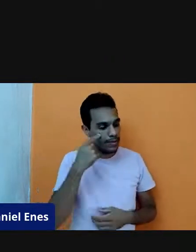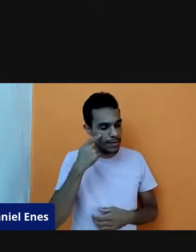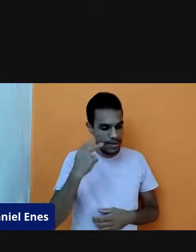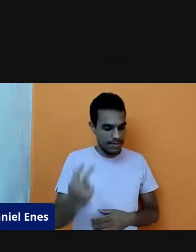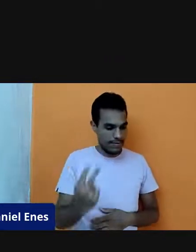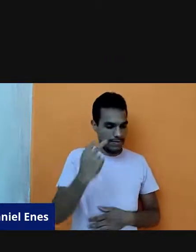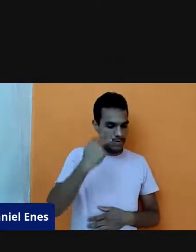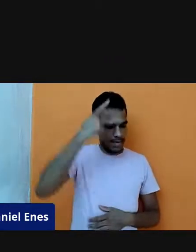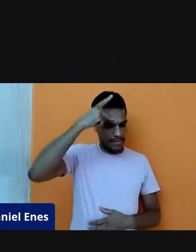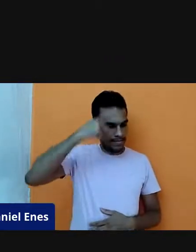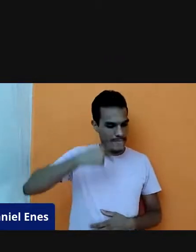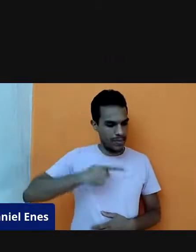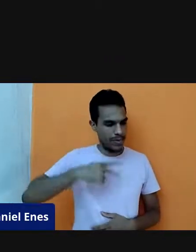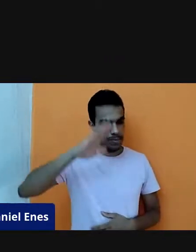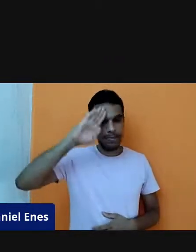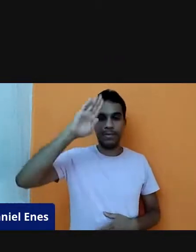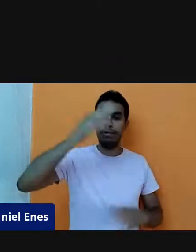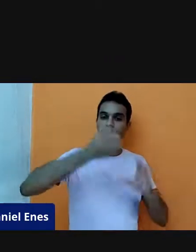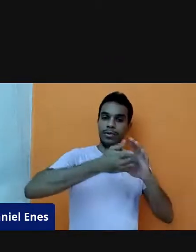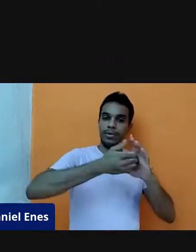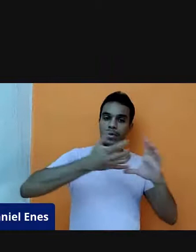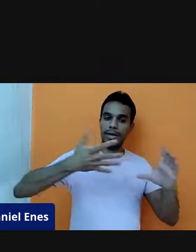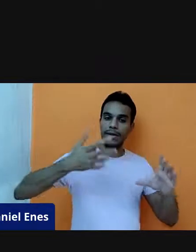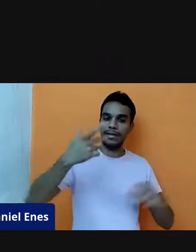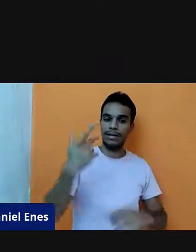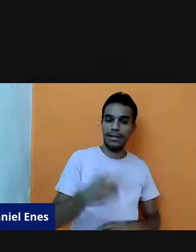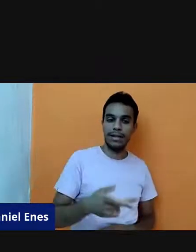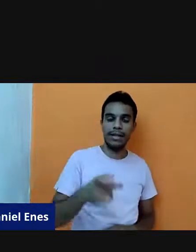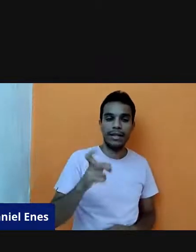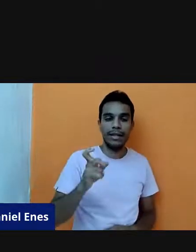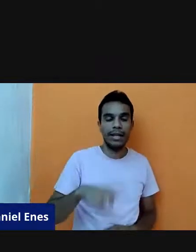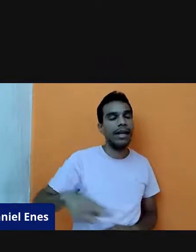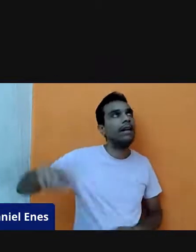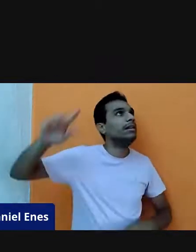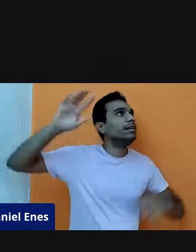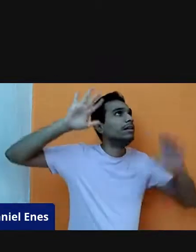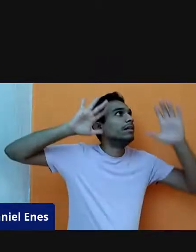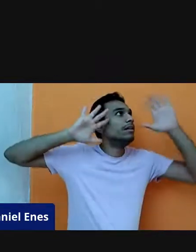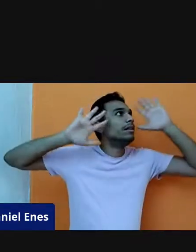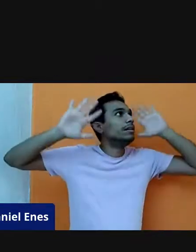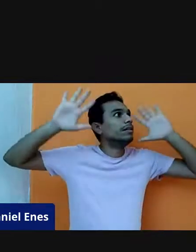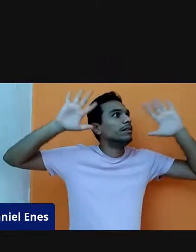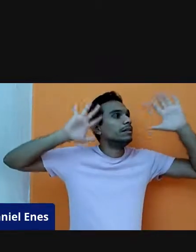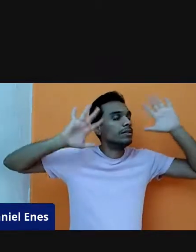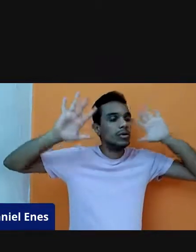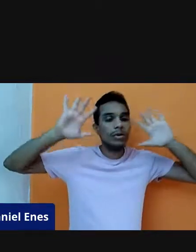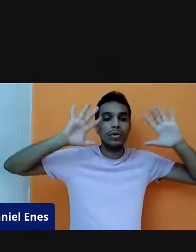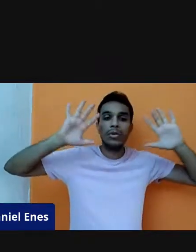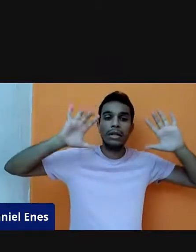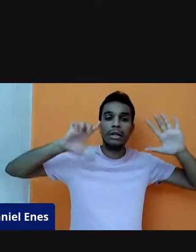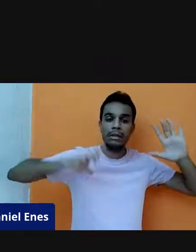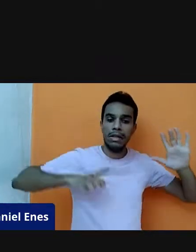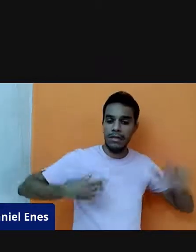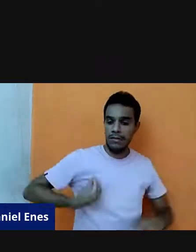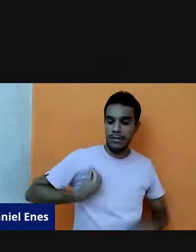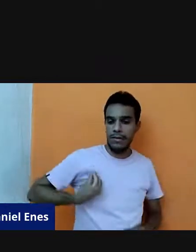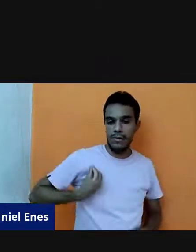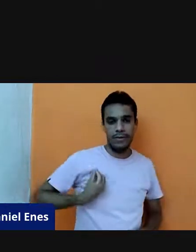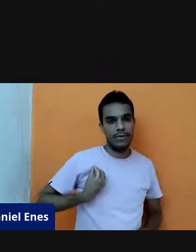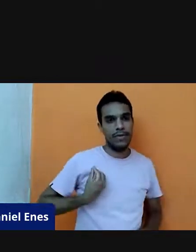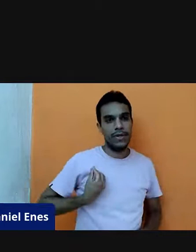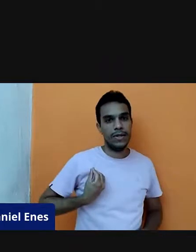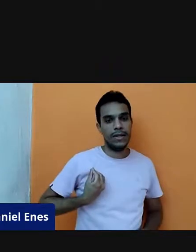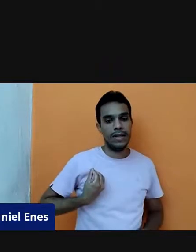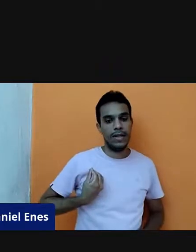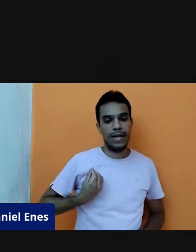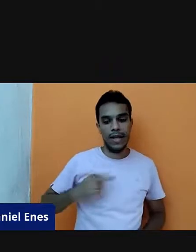principal característica, né, é a reflexão sobre a existência da nossa vida, o sentido da